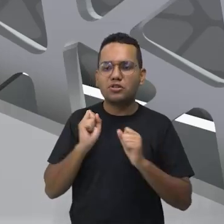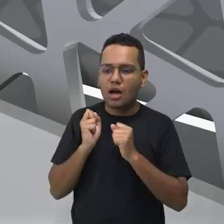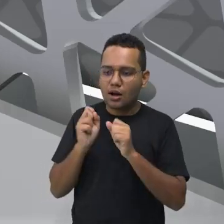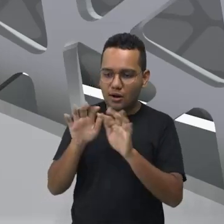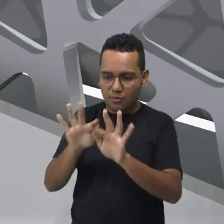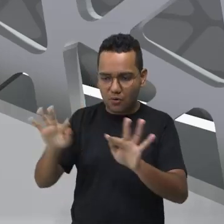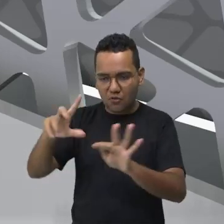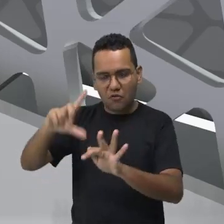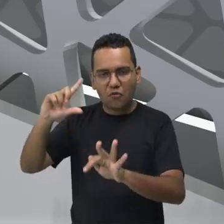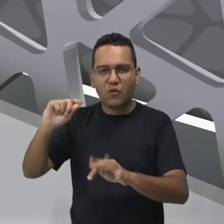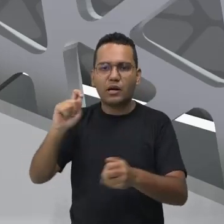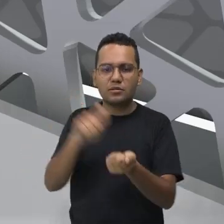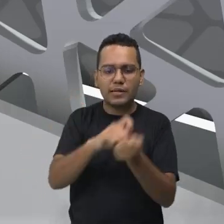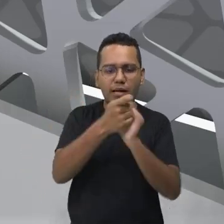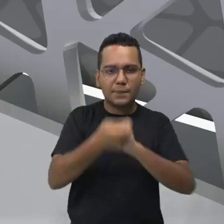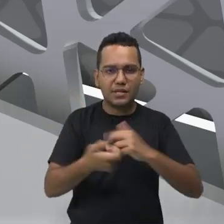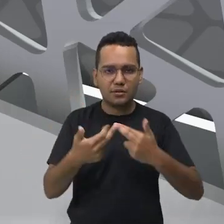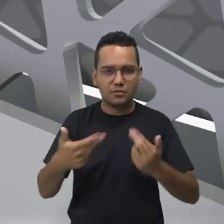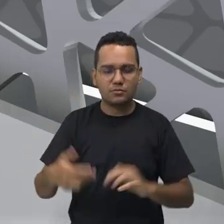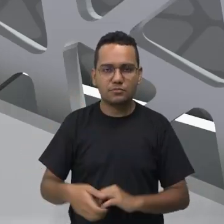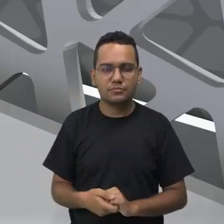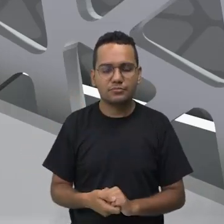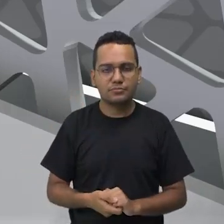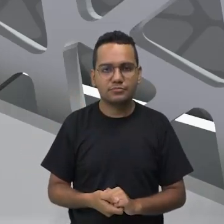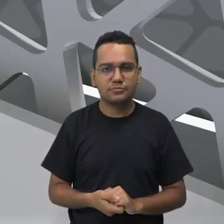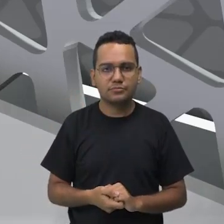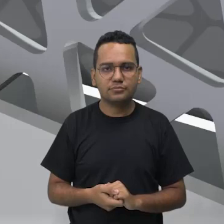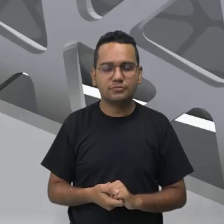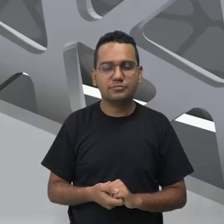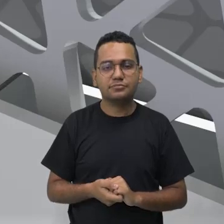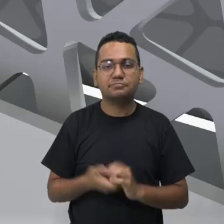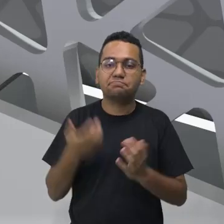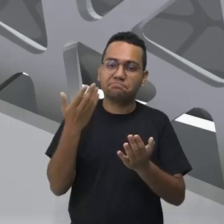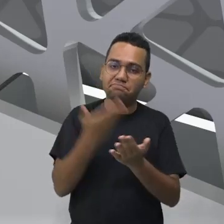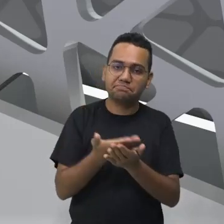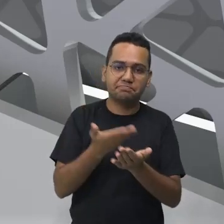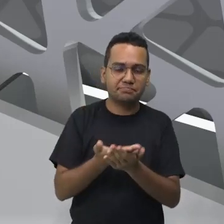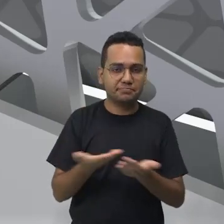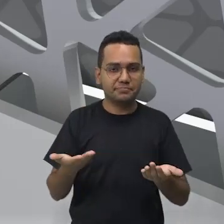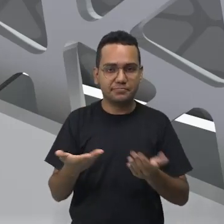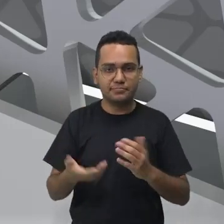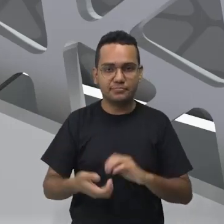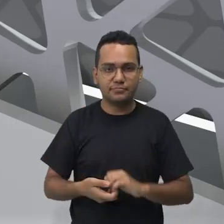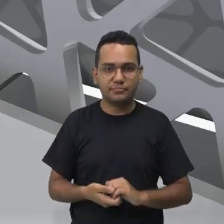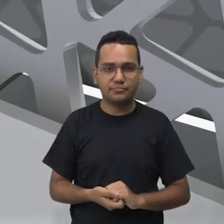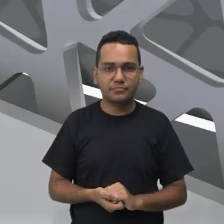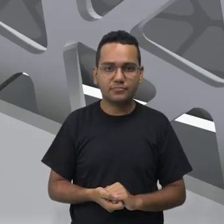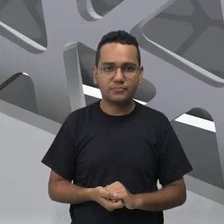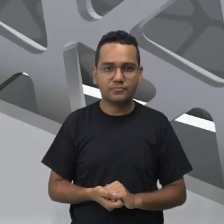claro, mantendo a ideia original. Então, essa foi a nossa aula.